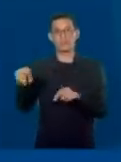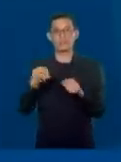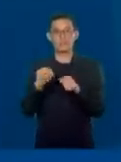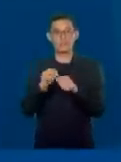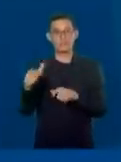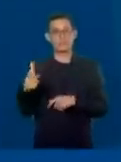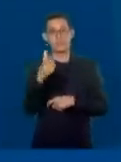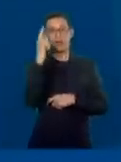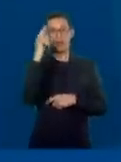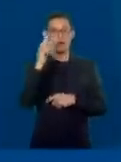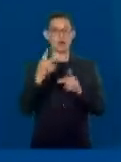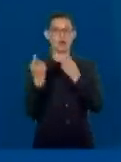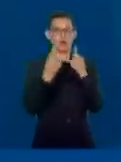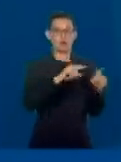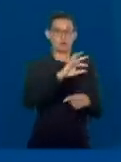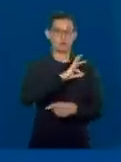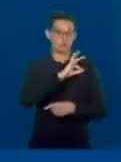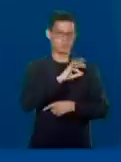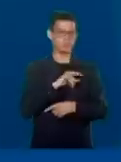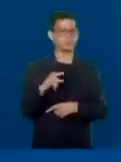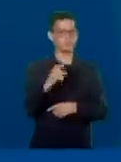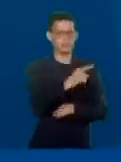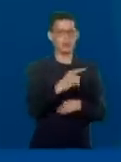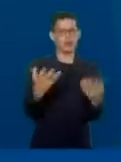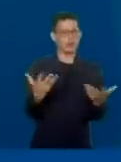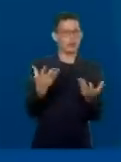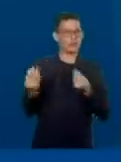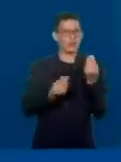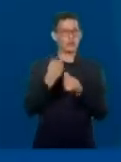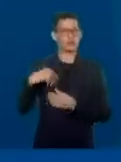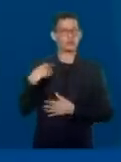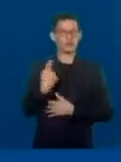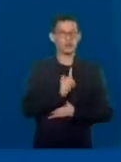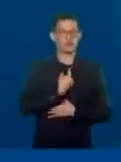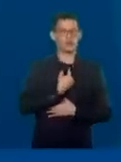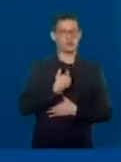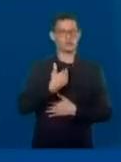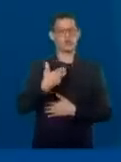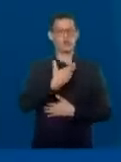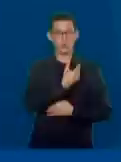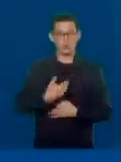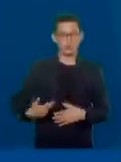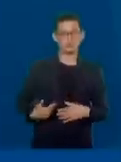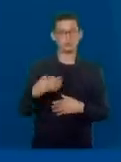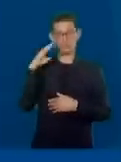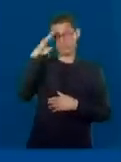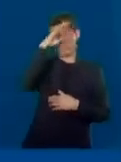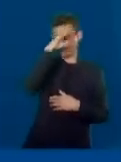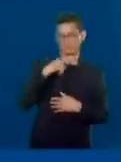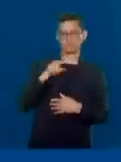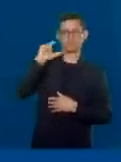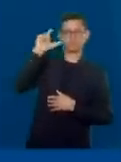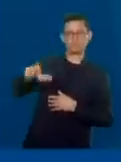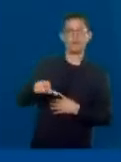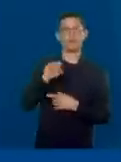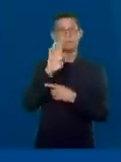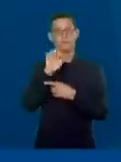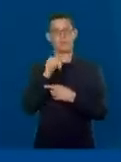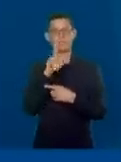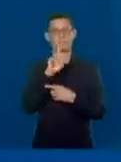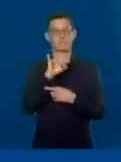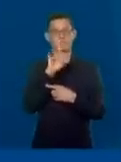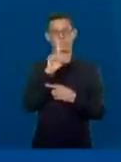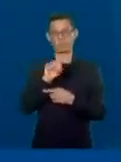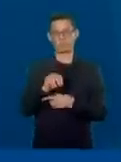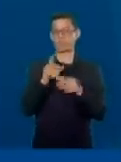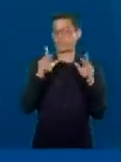policiais. O tratamento que será dispensado pelo governo Jair Bolsonaro será de bandido. Assim foi feito, ele